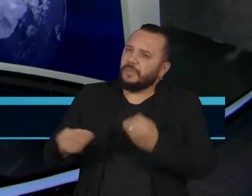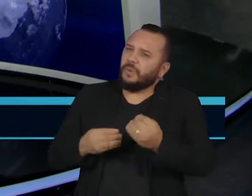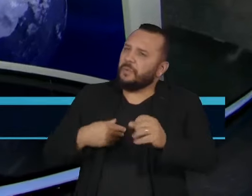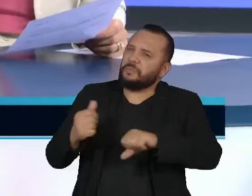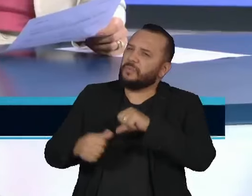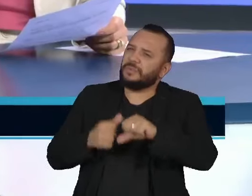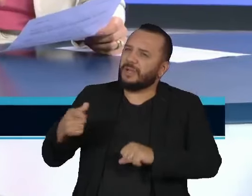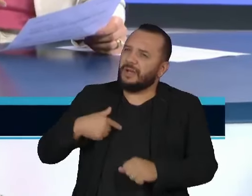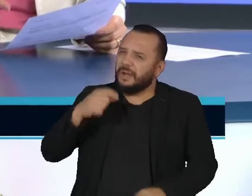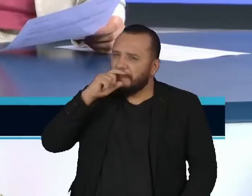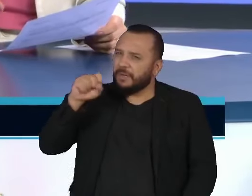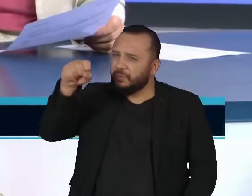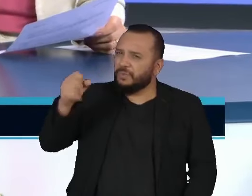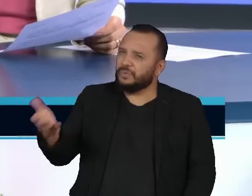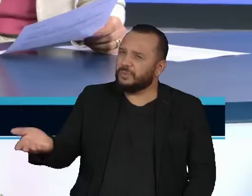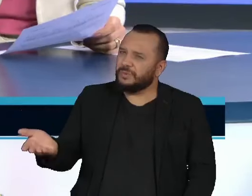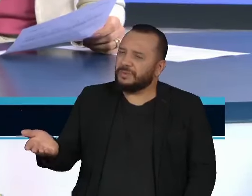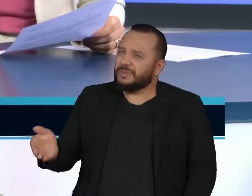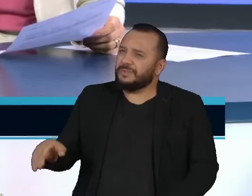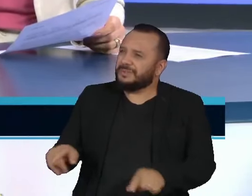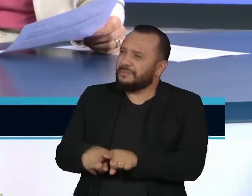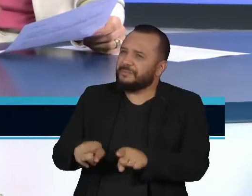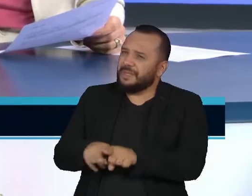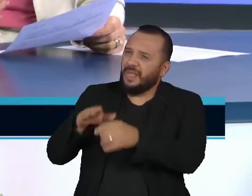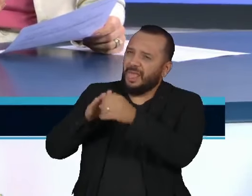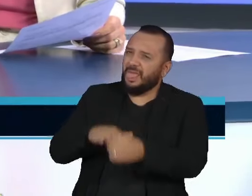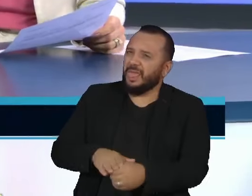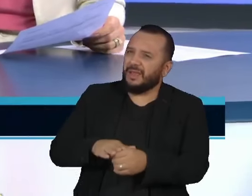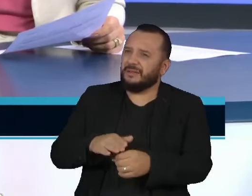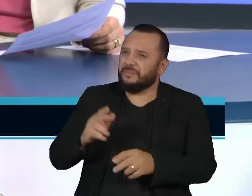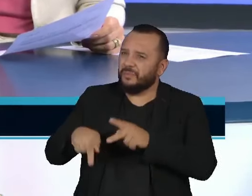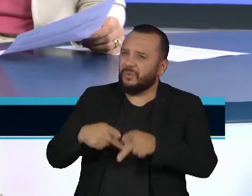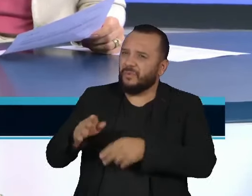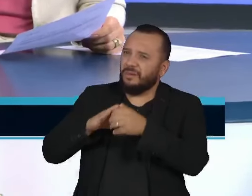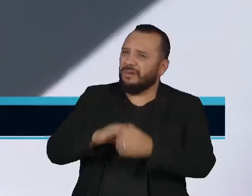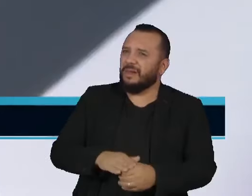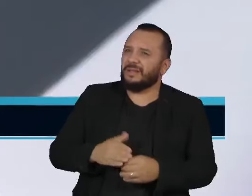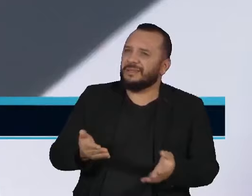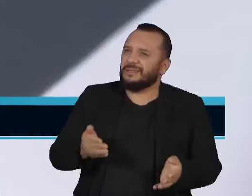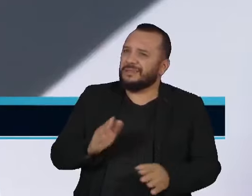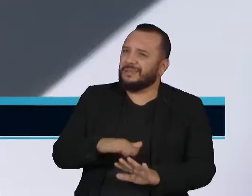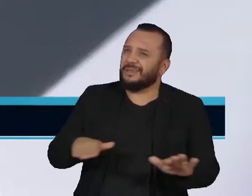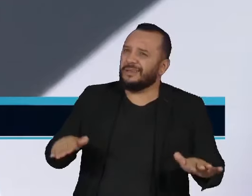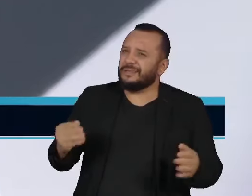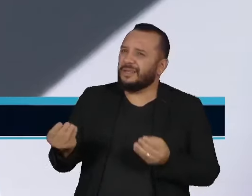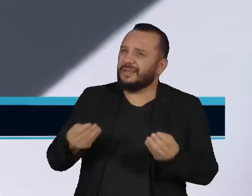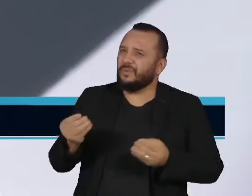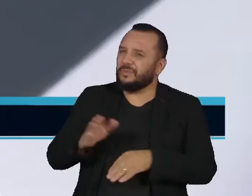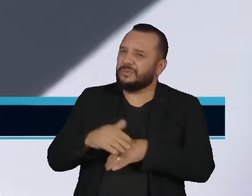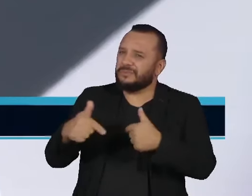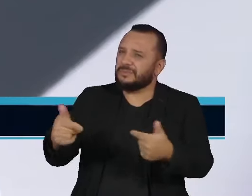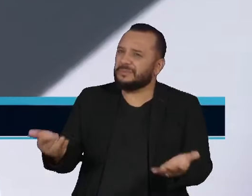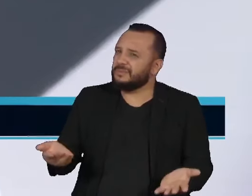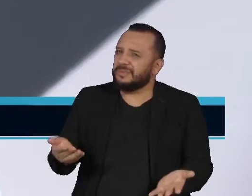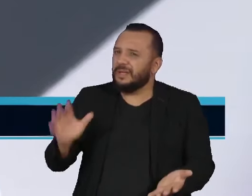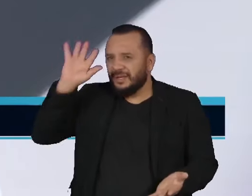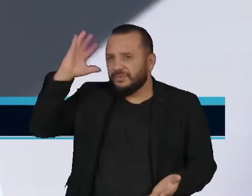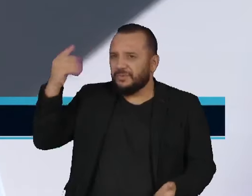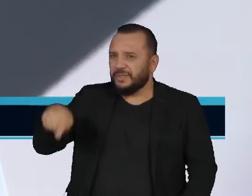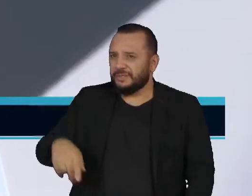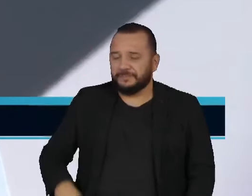repressão contra civis e até mesmo contra crianças? Quem precisa se empenhar? A situação na Venezuela, o